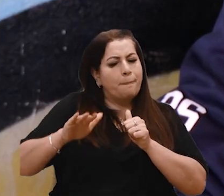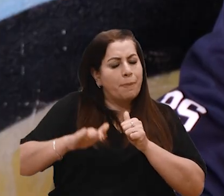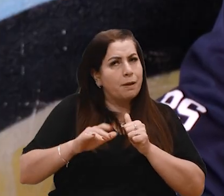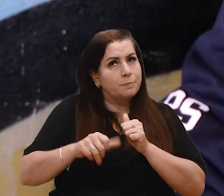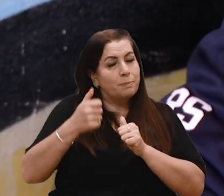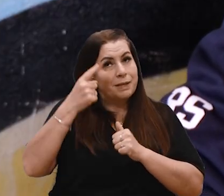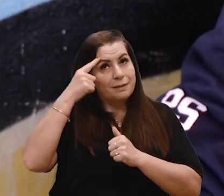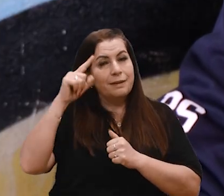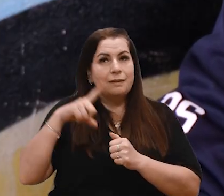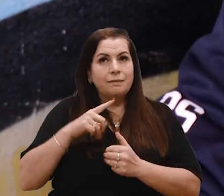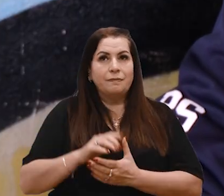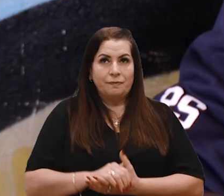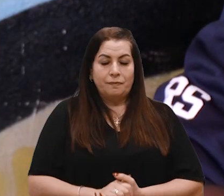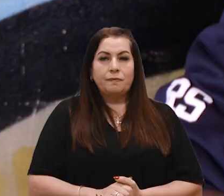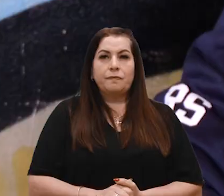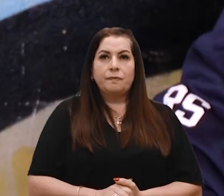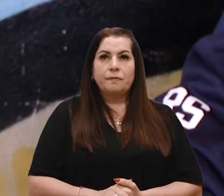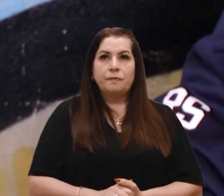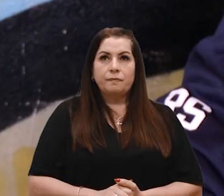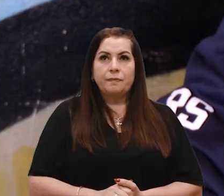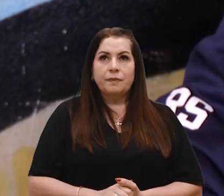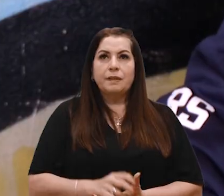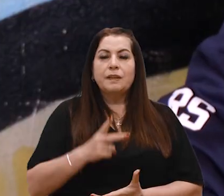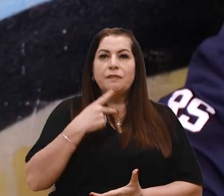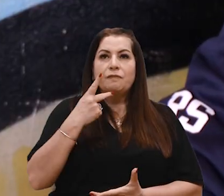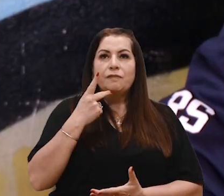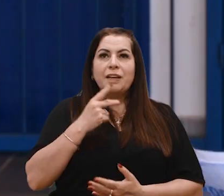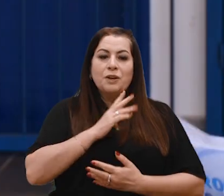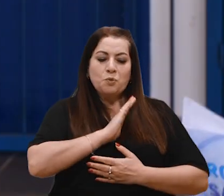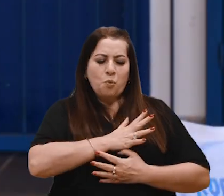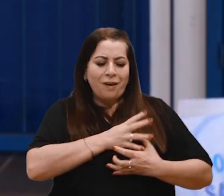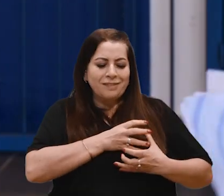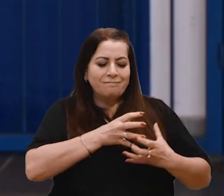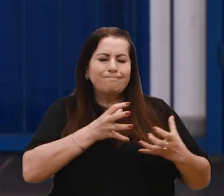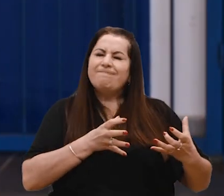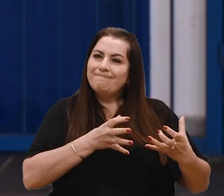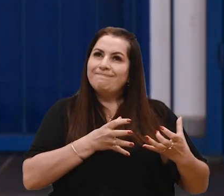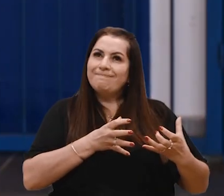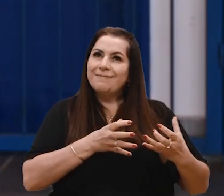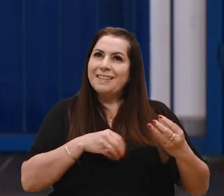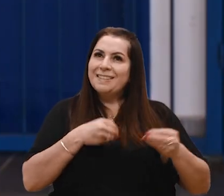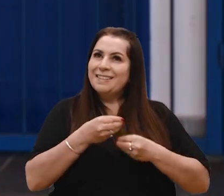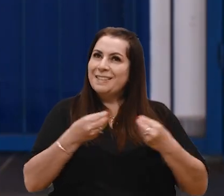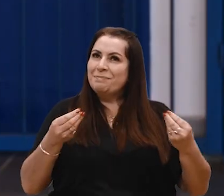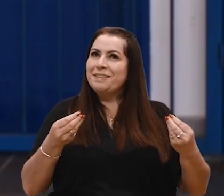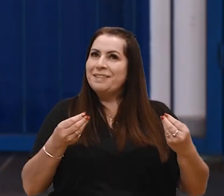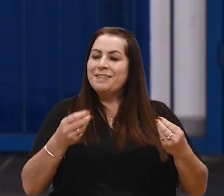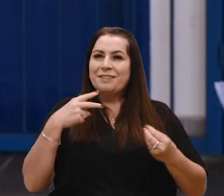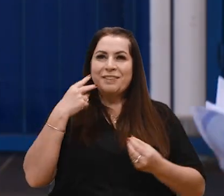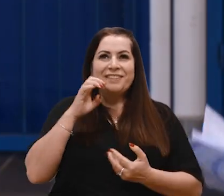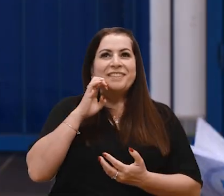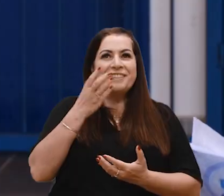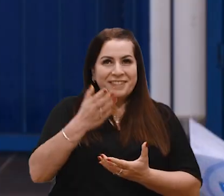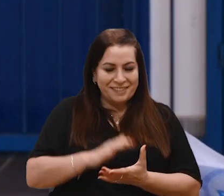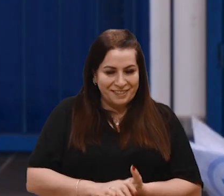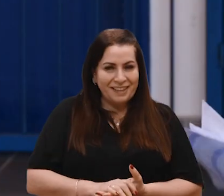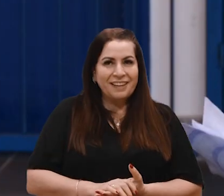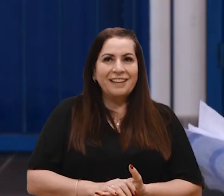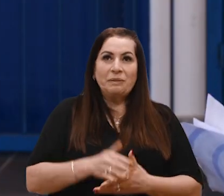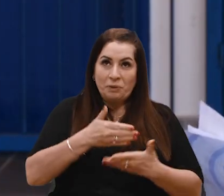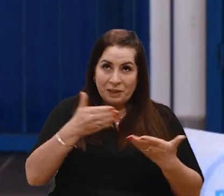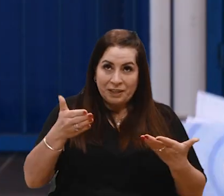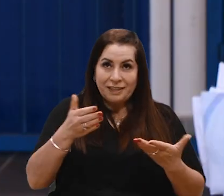foi o primeiro passo e a primeira ideia que a gente teve. Falar do coração, e aí sensibilizou a vereadora